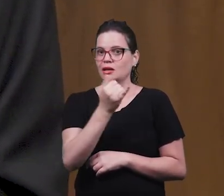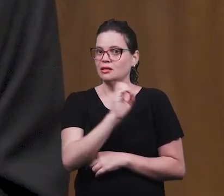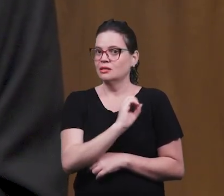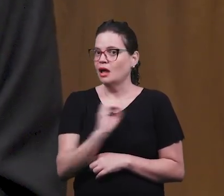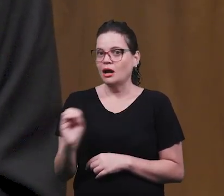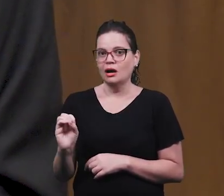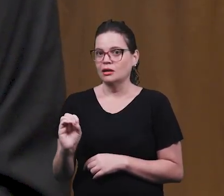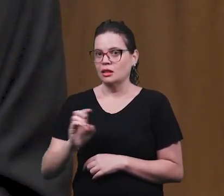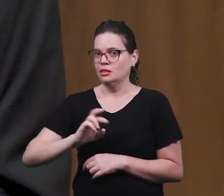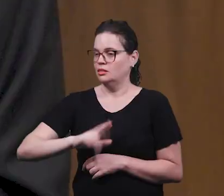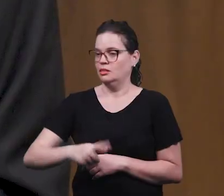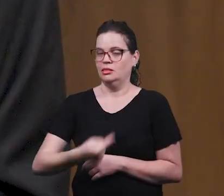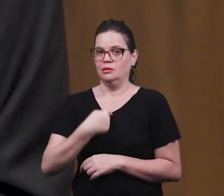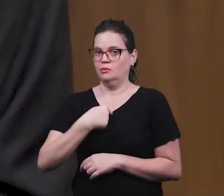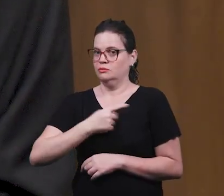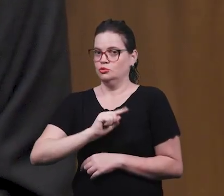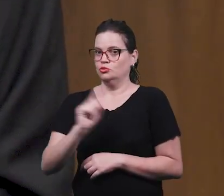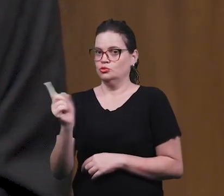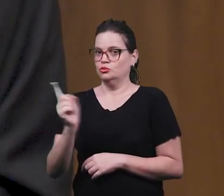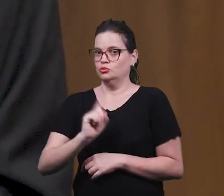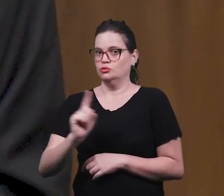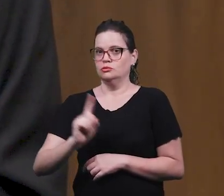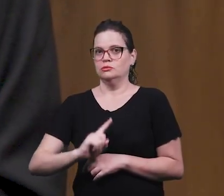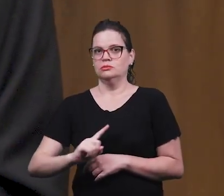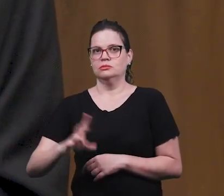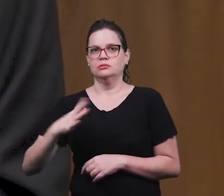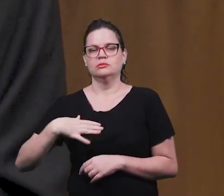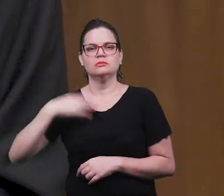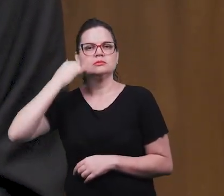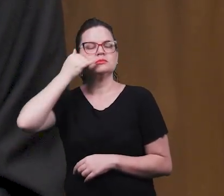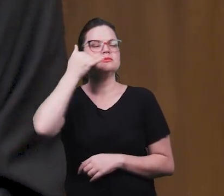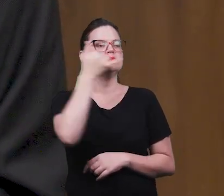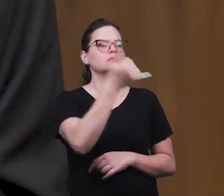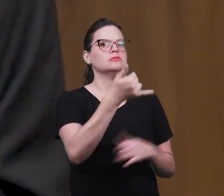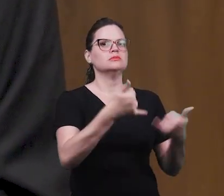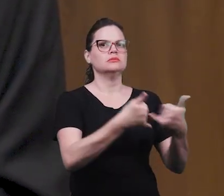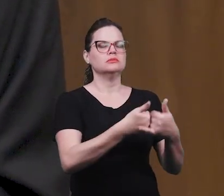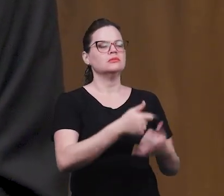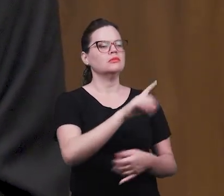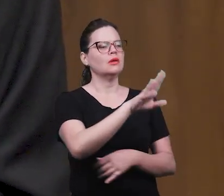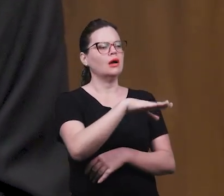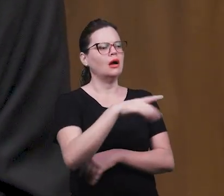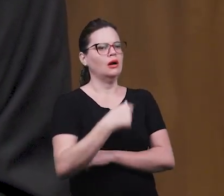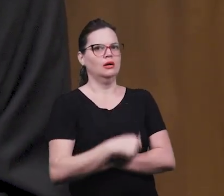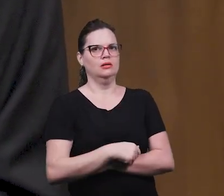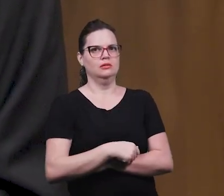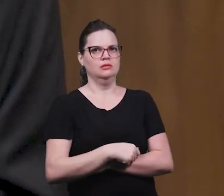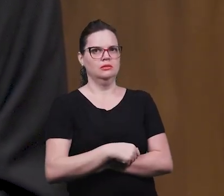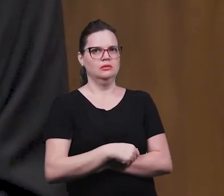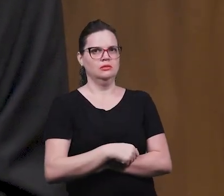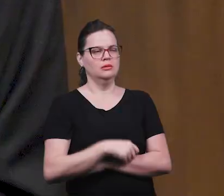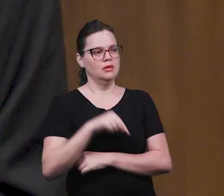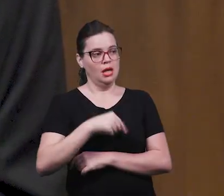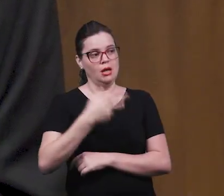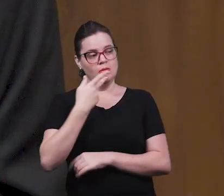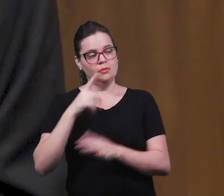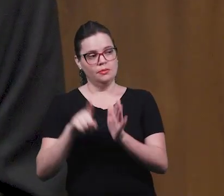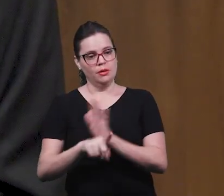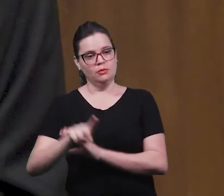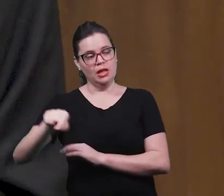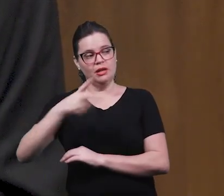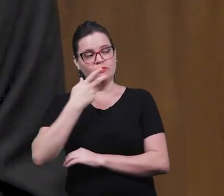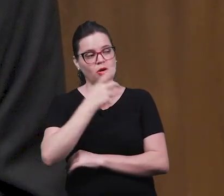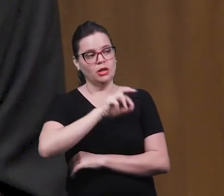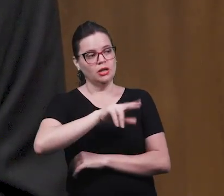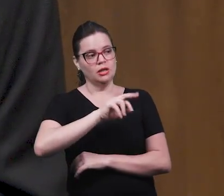não falei nada com ninguém lá da unidade dele. Ele pegou o telefone na minha frente, ligou para o almirante e falou assim: Almirante, estou com o oficial de serviço aqui,